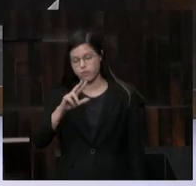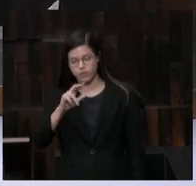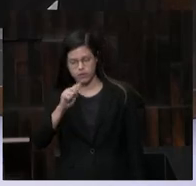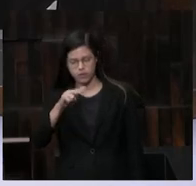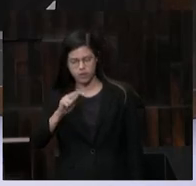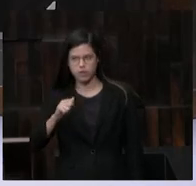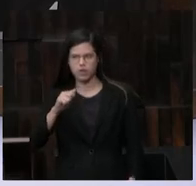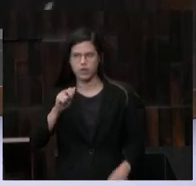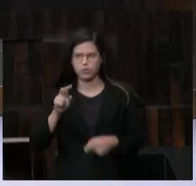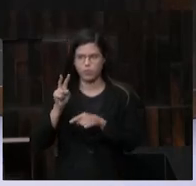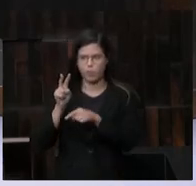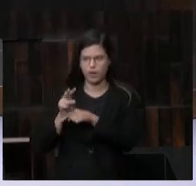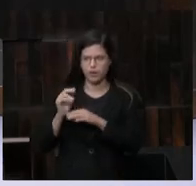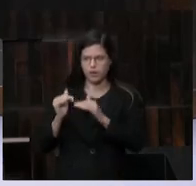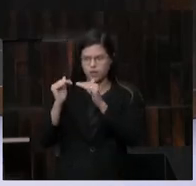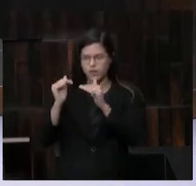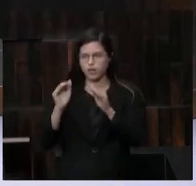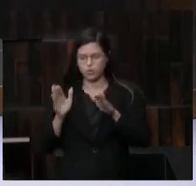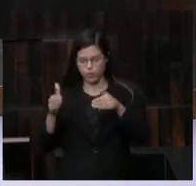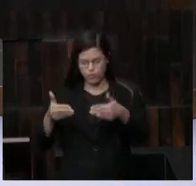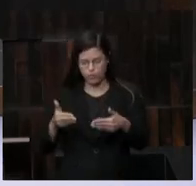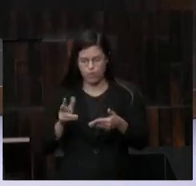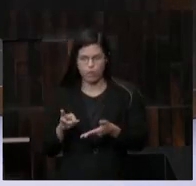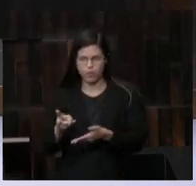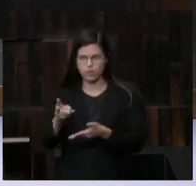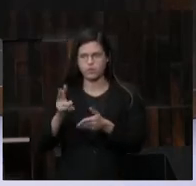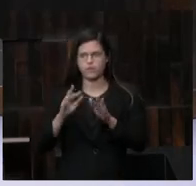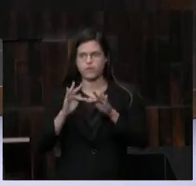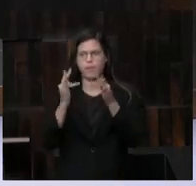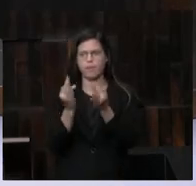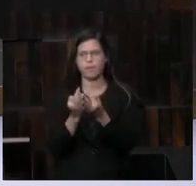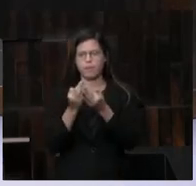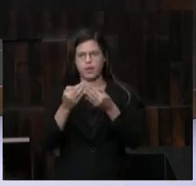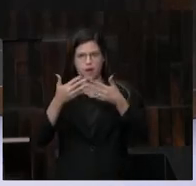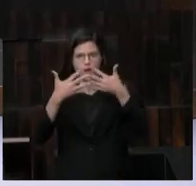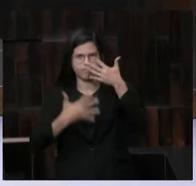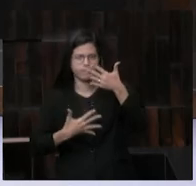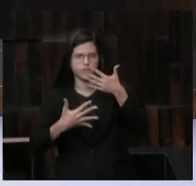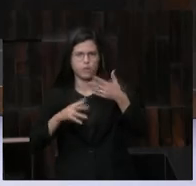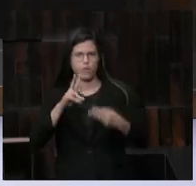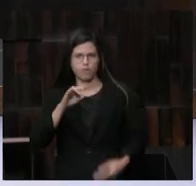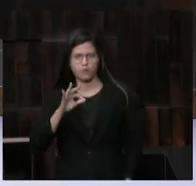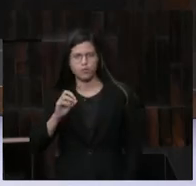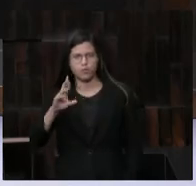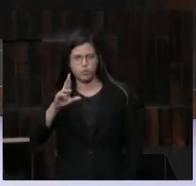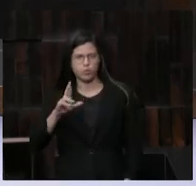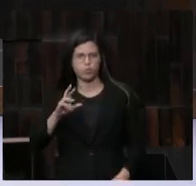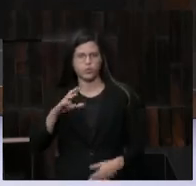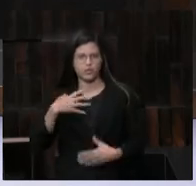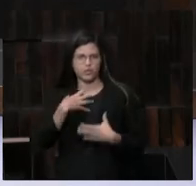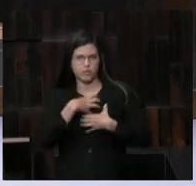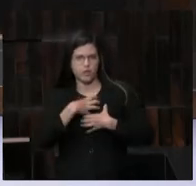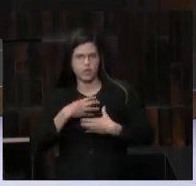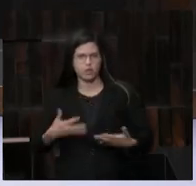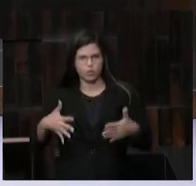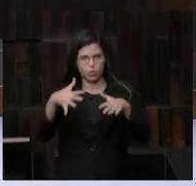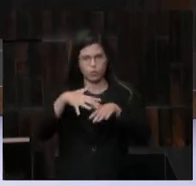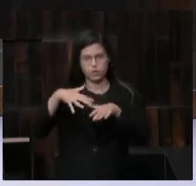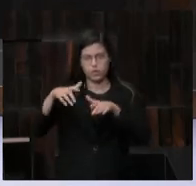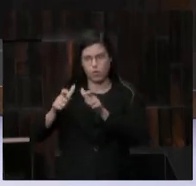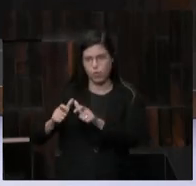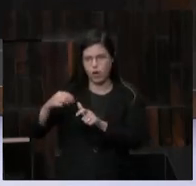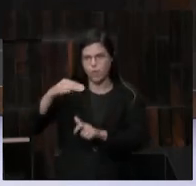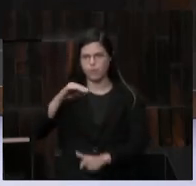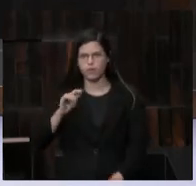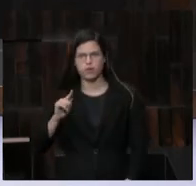Fórum Permanente de Famílias Atípicas, o Victor Bressan, secretário de Sensibilidade e Inclusão de Miguel Pereira. E